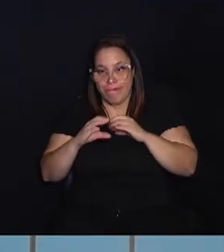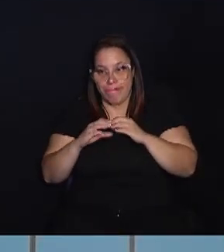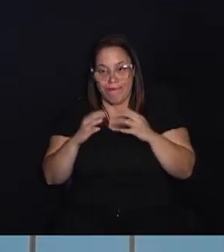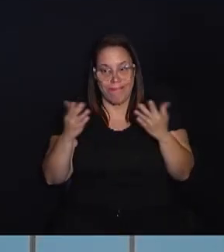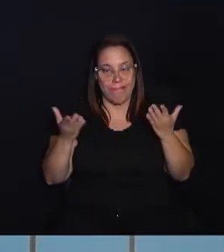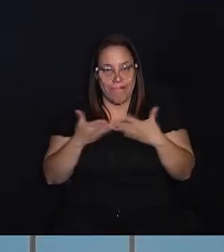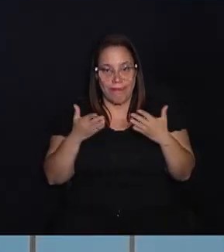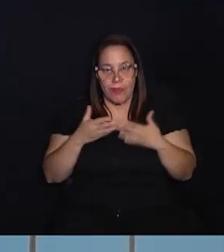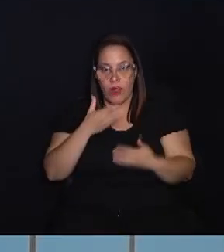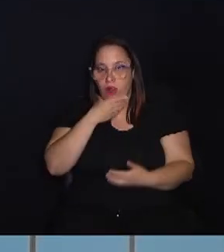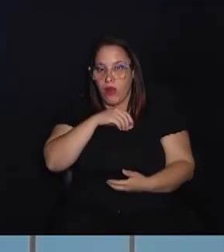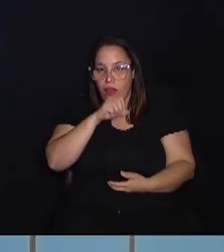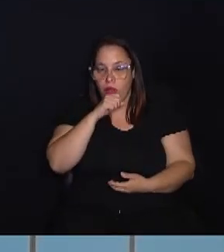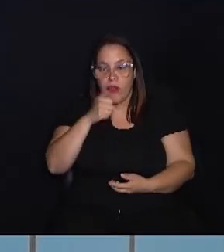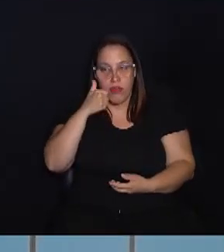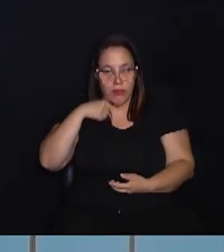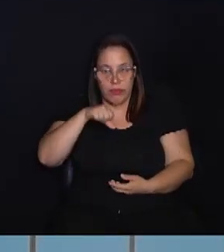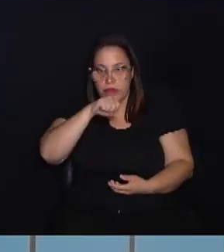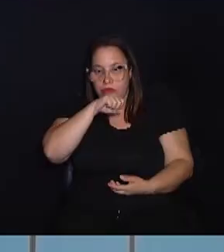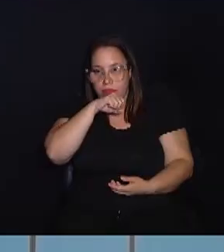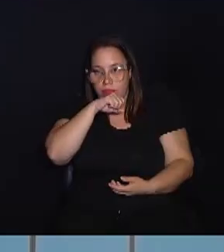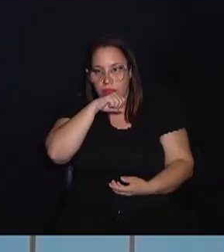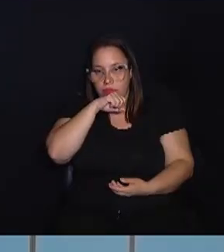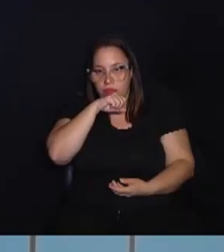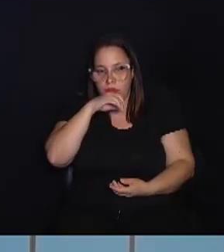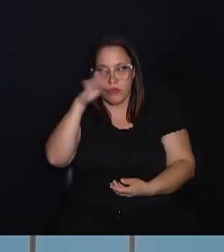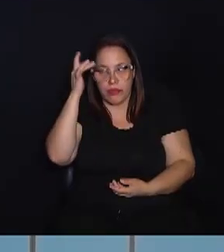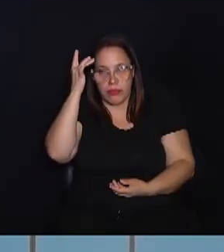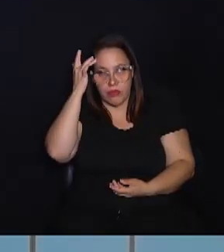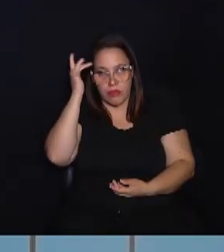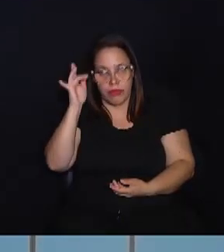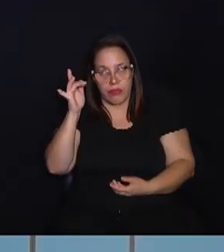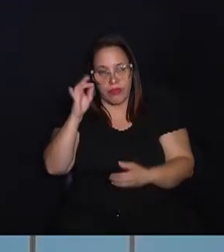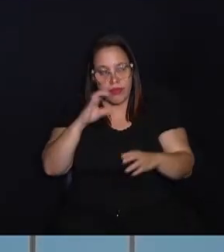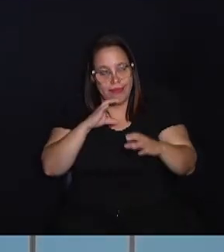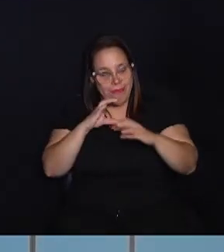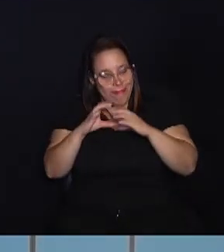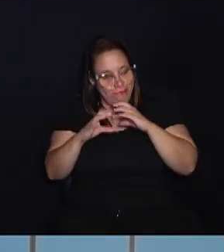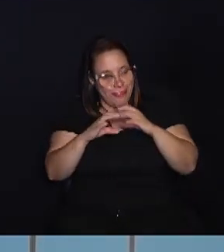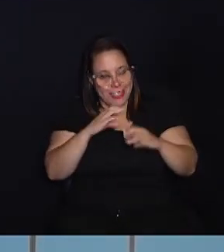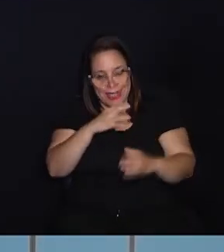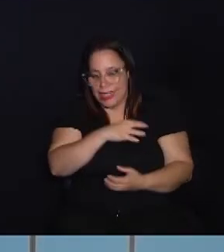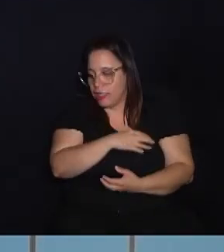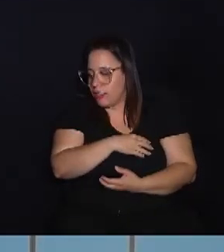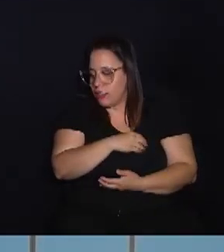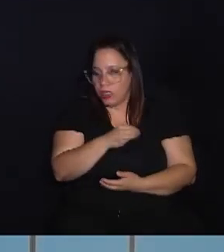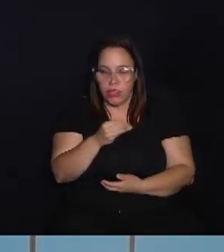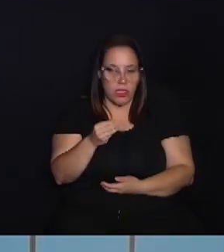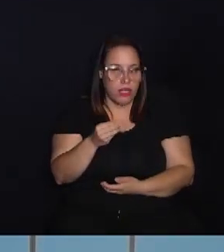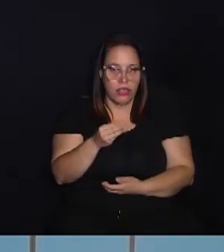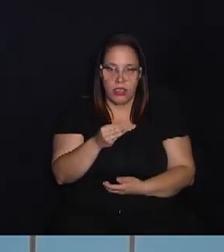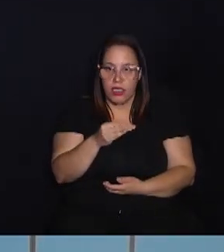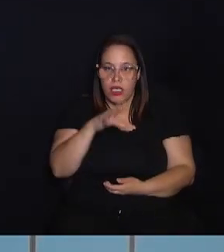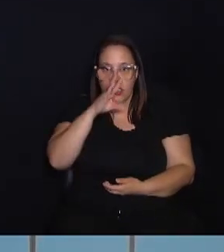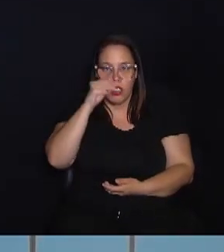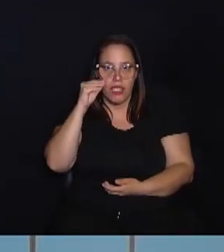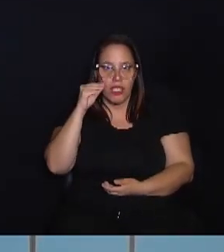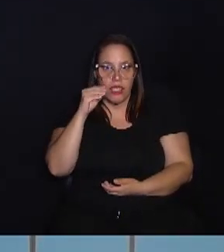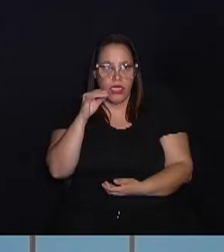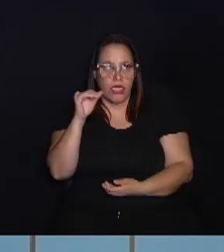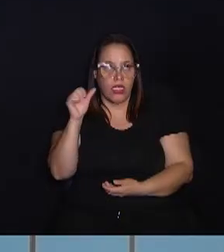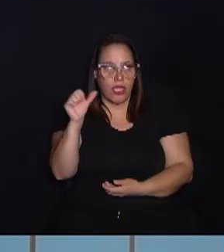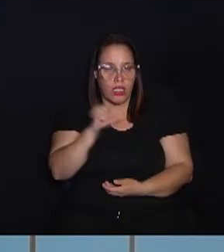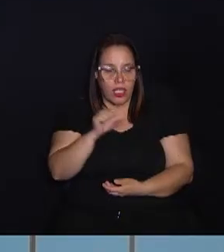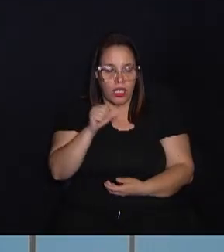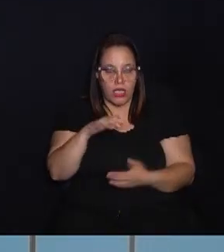Hoje, o pai e a mãe, ele não sabe se comunicar com os filhos. Com o adolescente, então, é pior ainda.